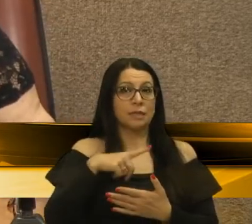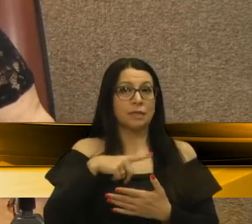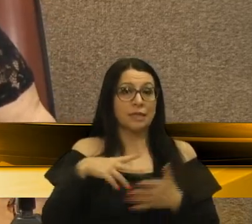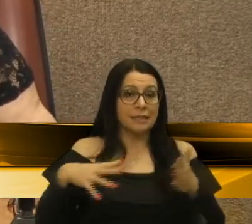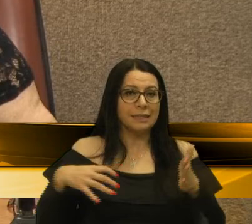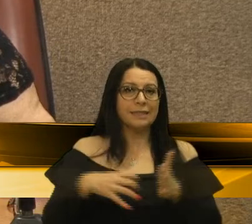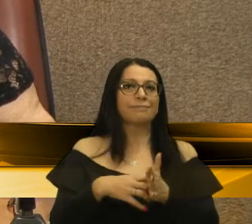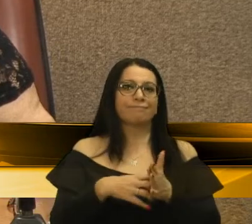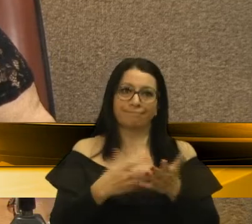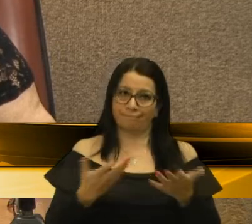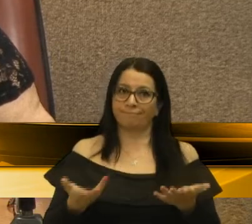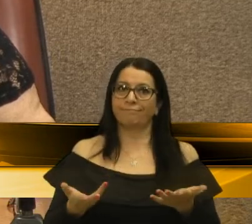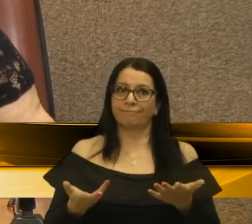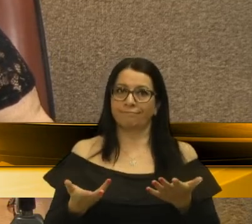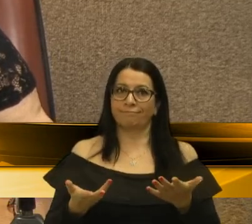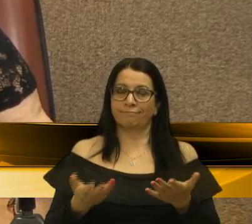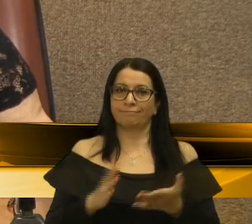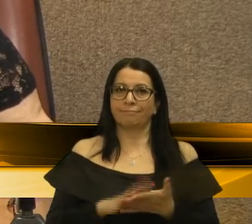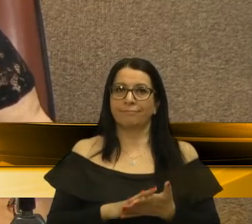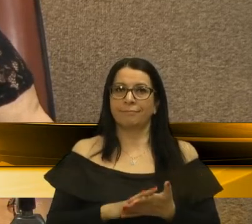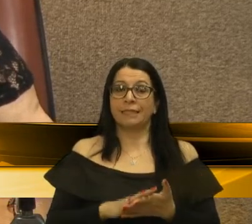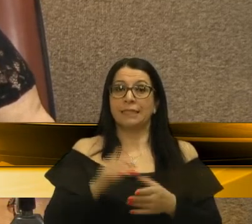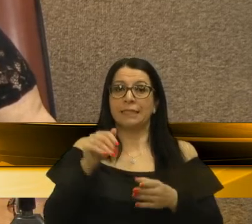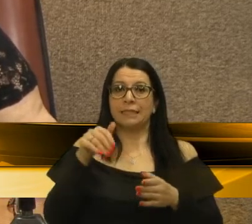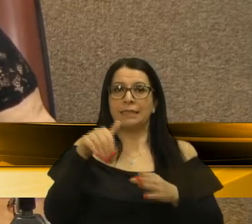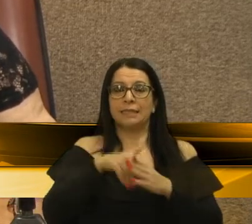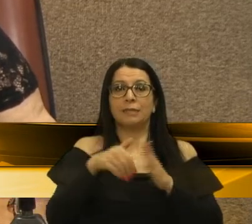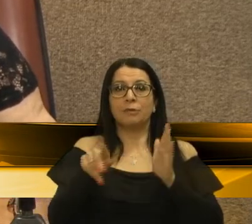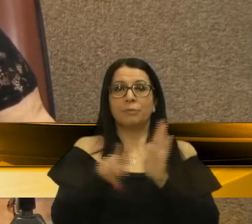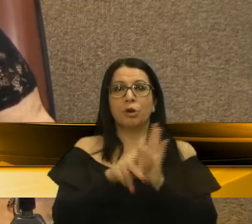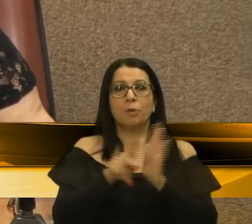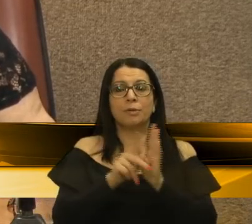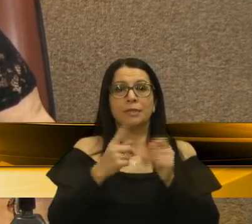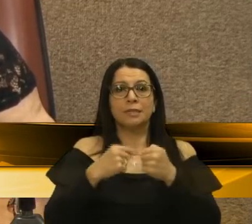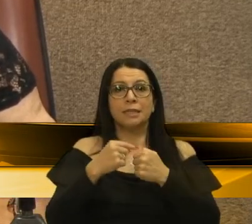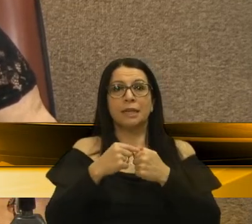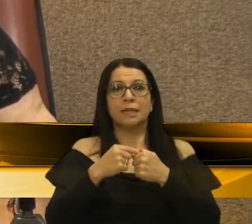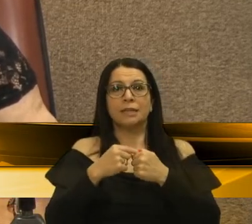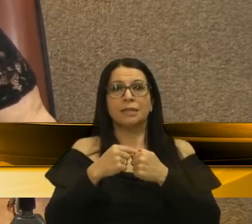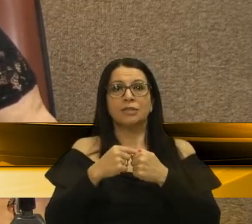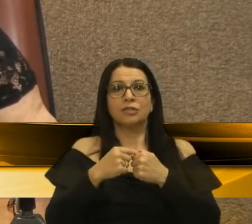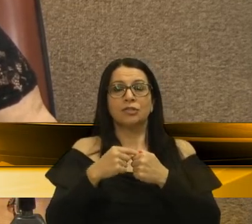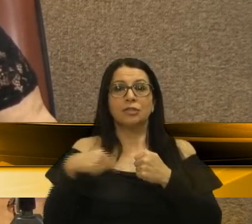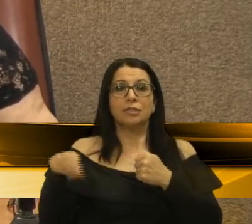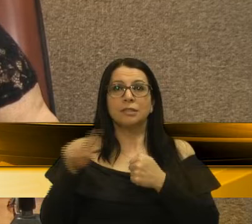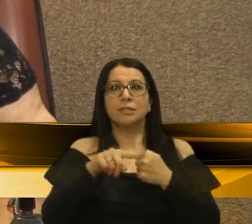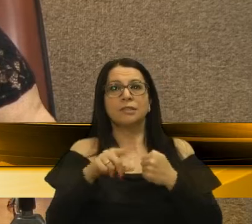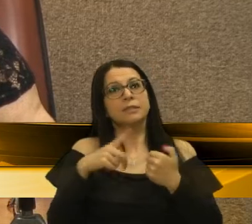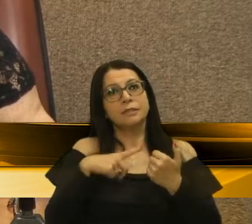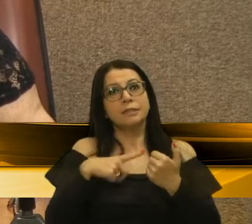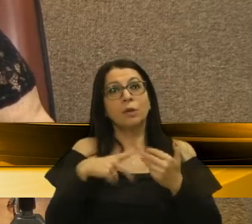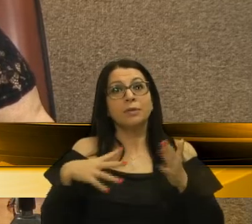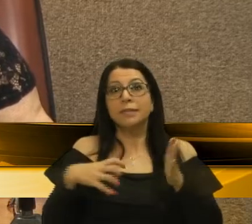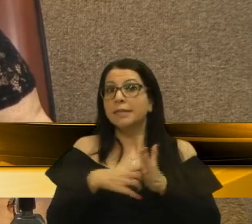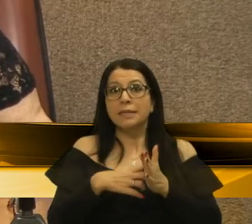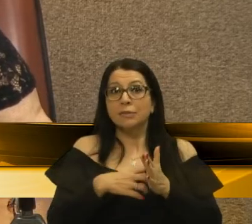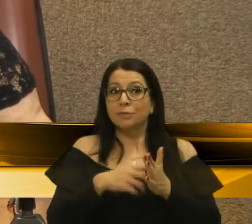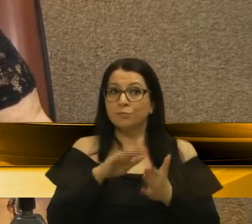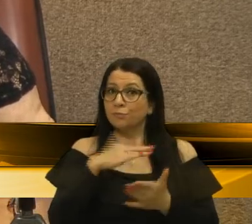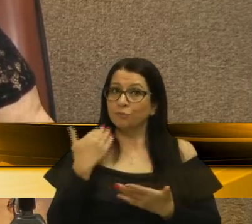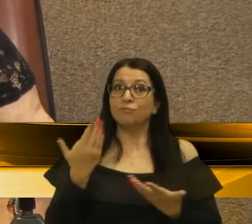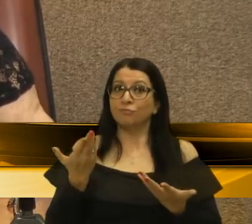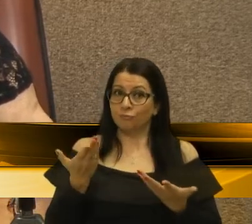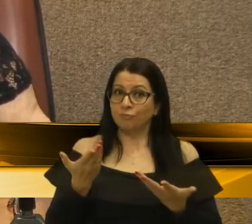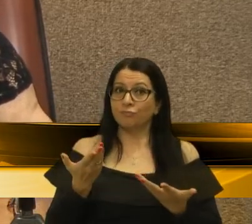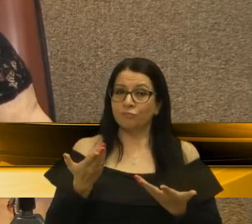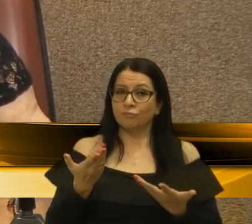colisões. E incrível que dentro da própria cidade, na zona urbana, são acidentes fatais.